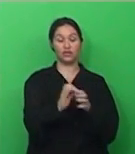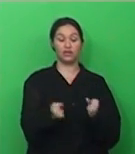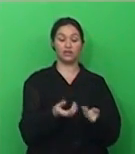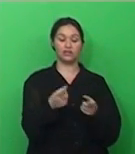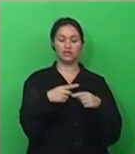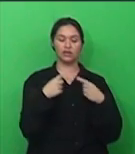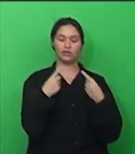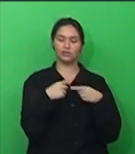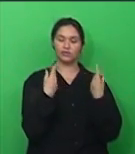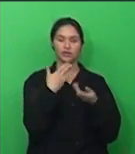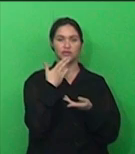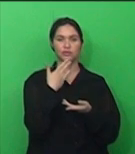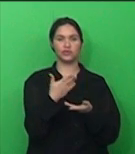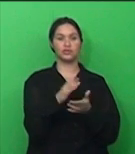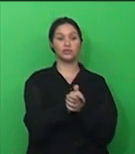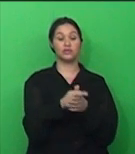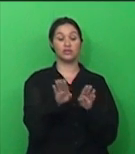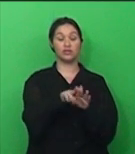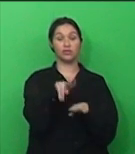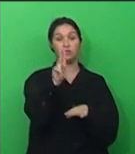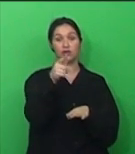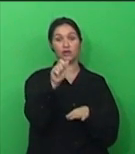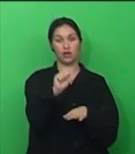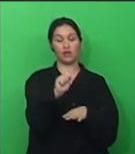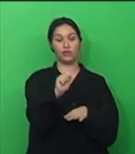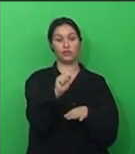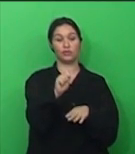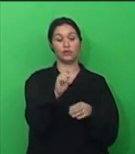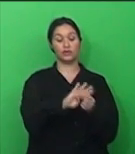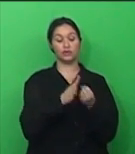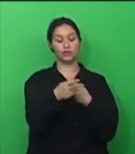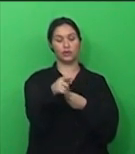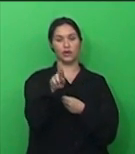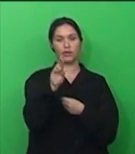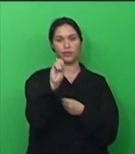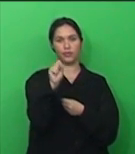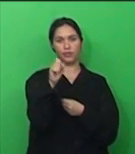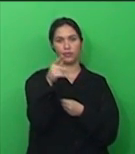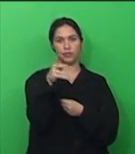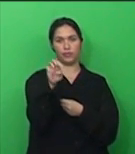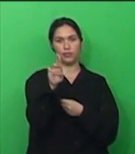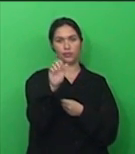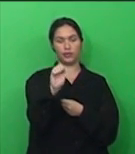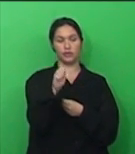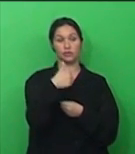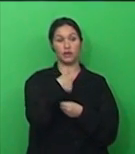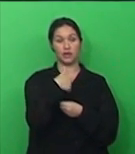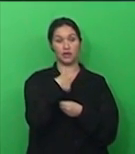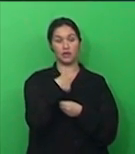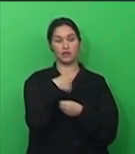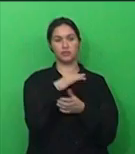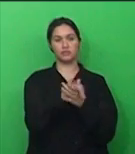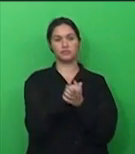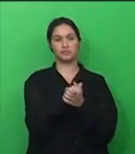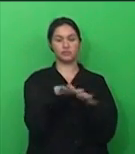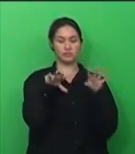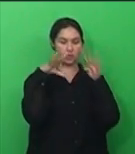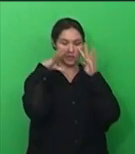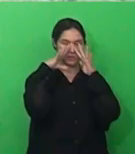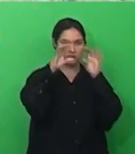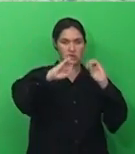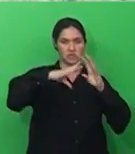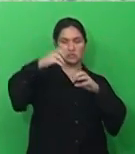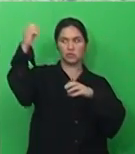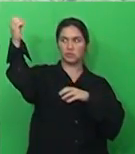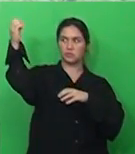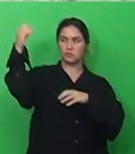pedindo. A UPA da Próspera, eu passei ontem na UPA da Próspera e observei que estava tudo iluminado, vereador Moacir.